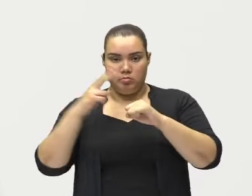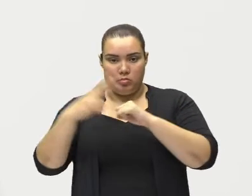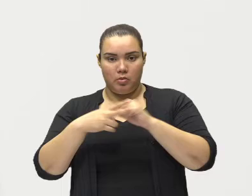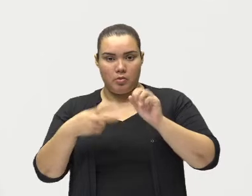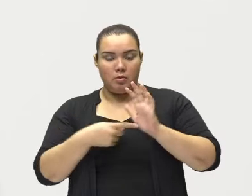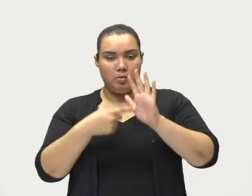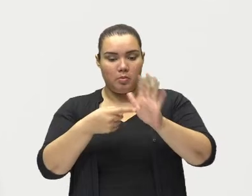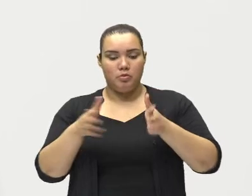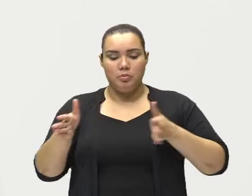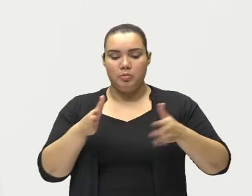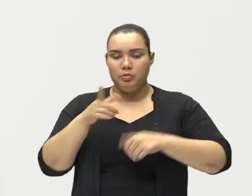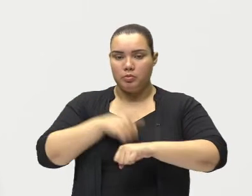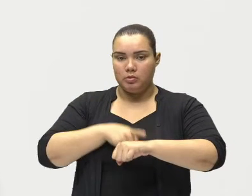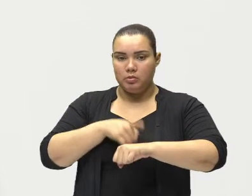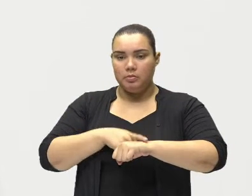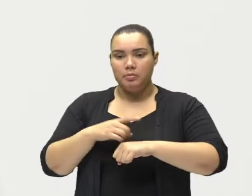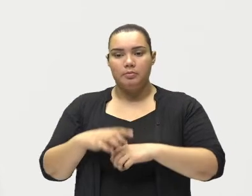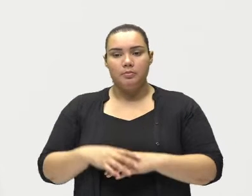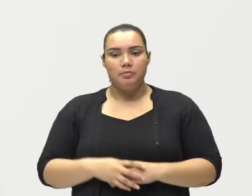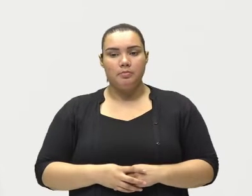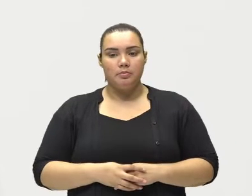indica tempo, temporal.